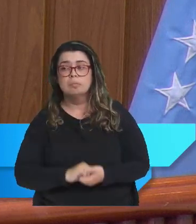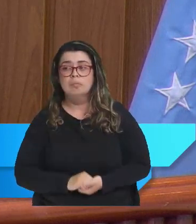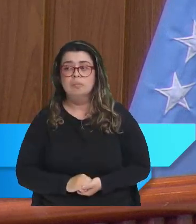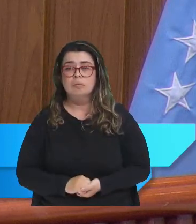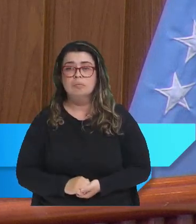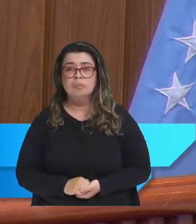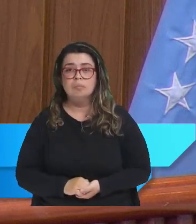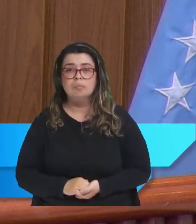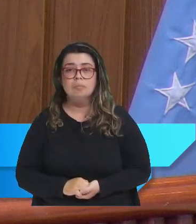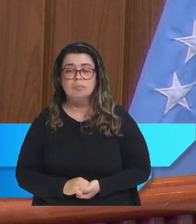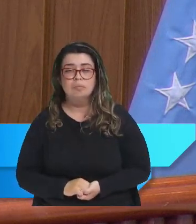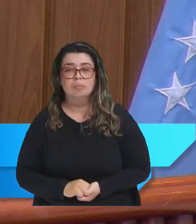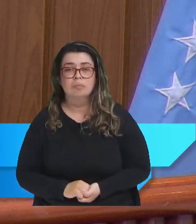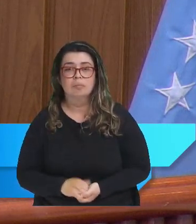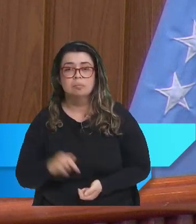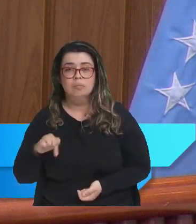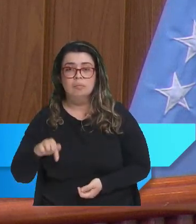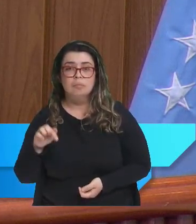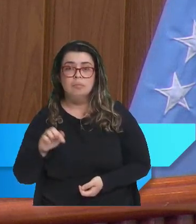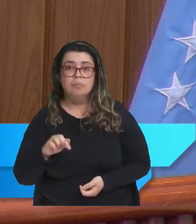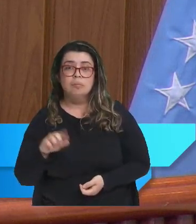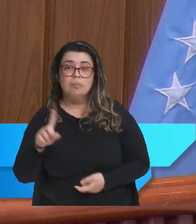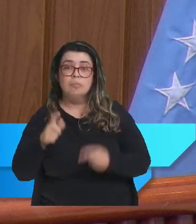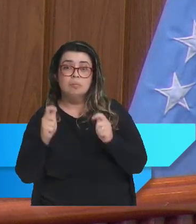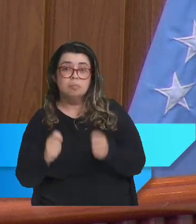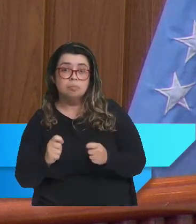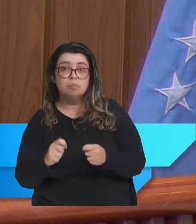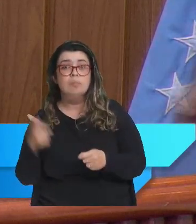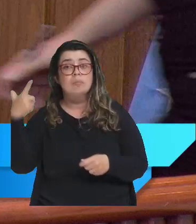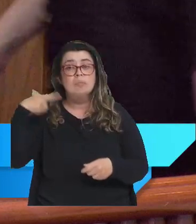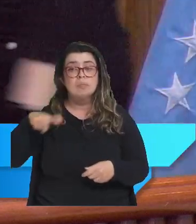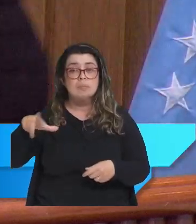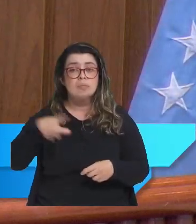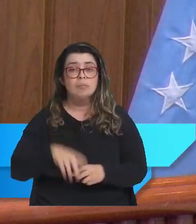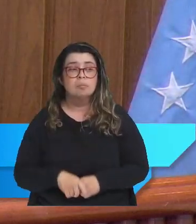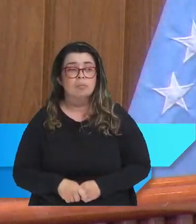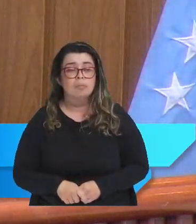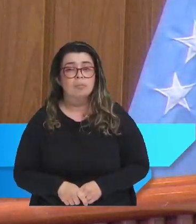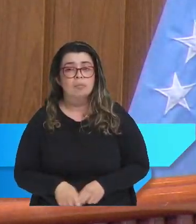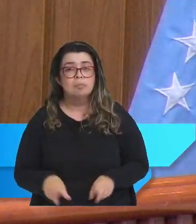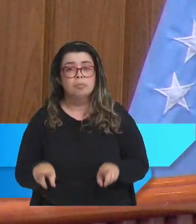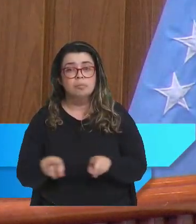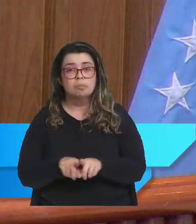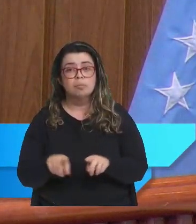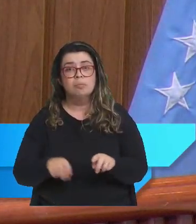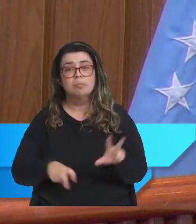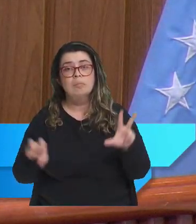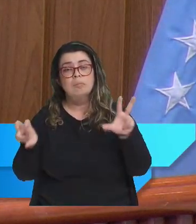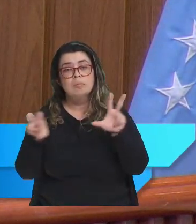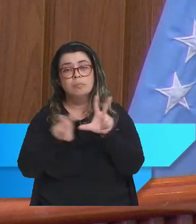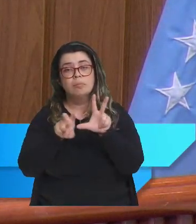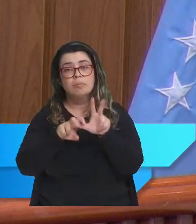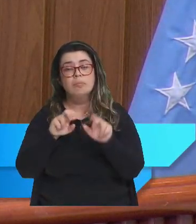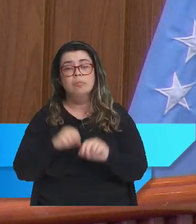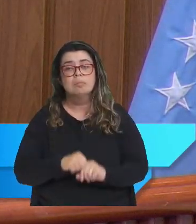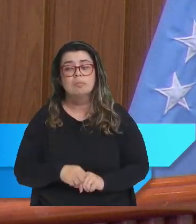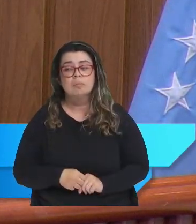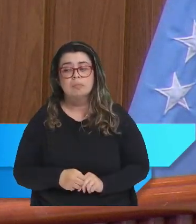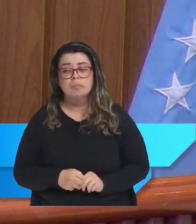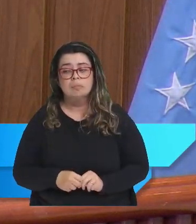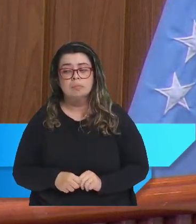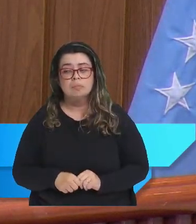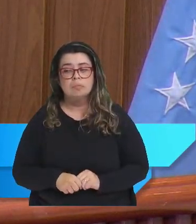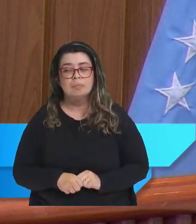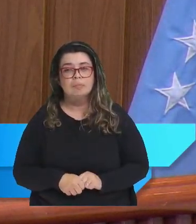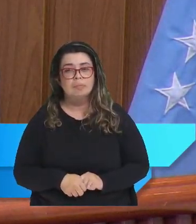essa situação não pode continuar. E, como o Executivo colocou que tudo que o